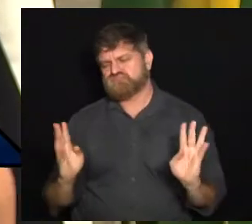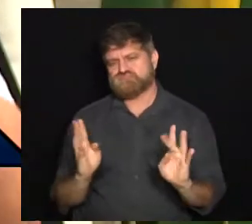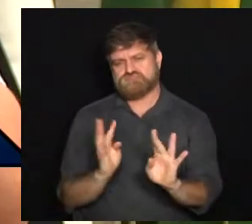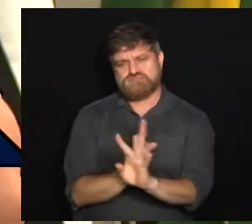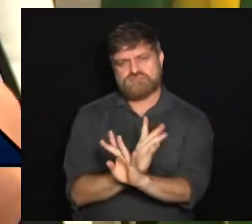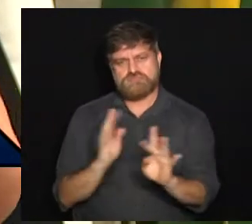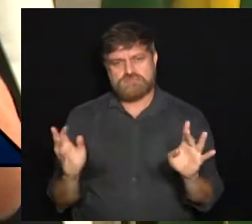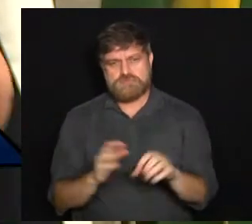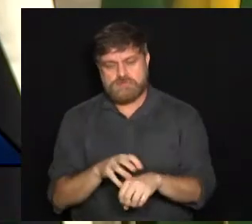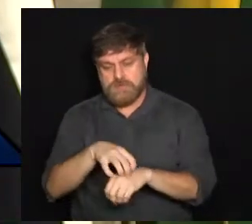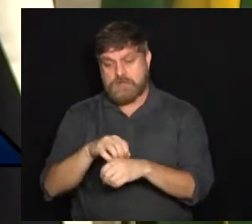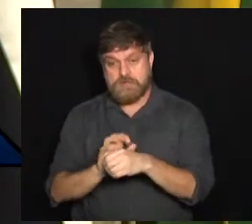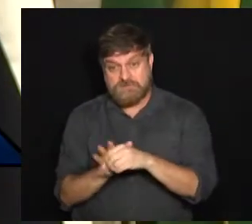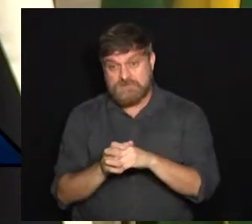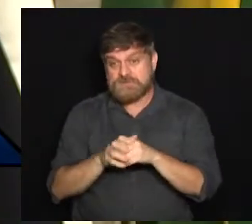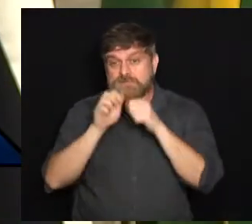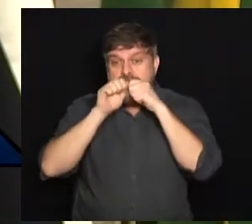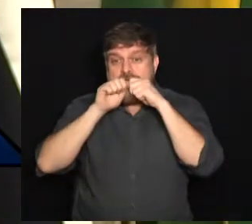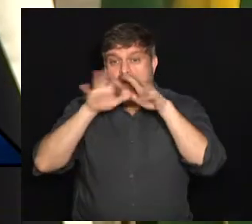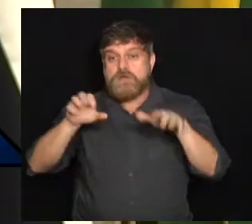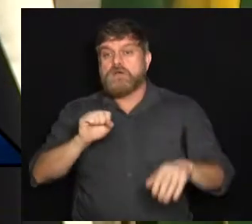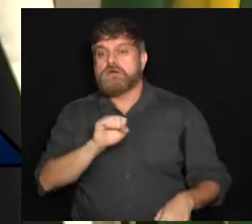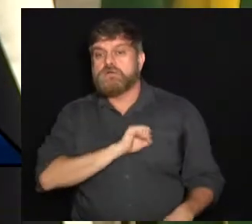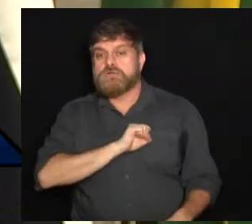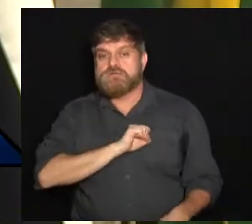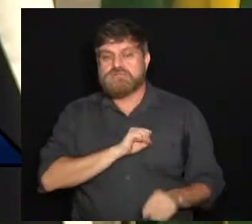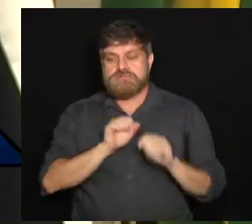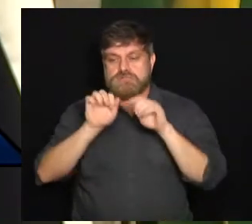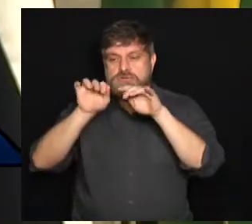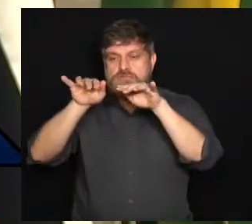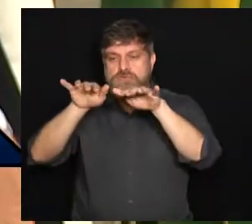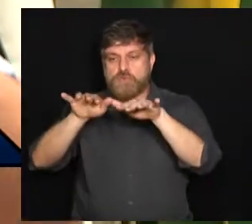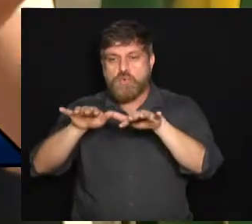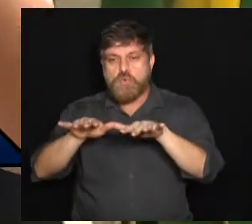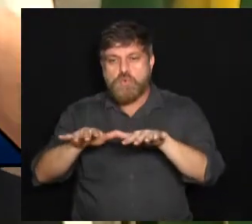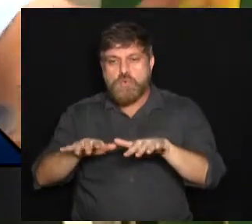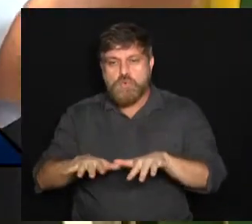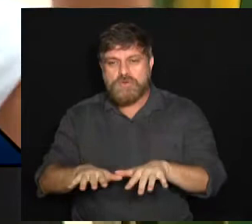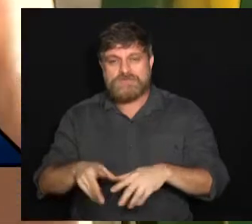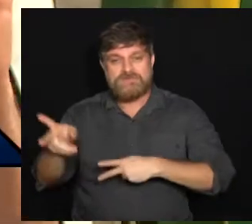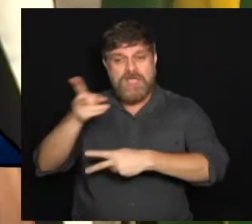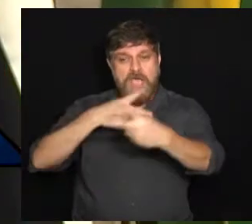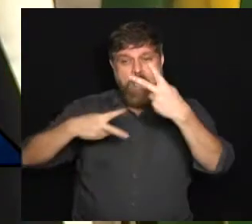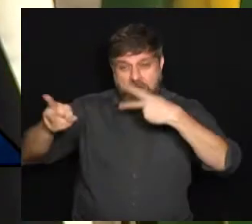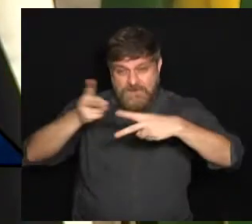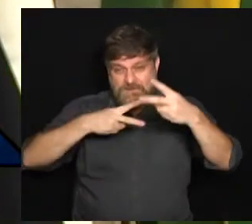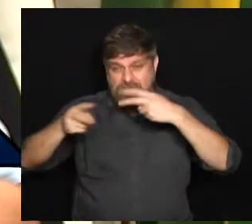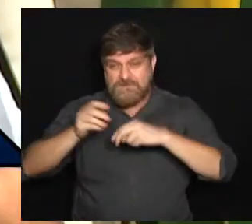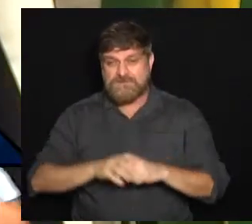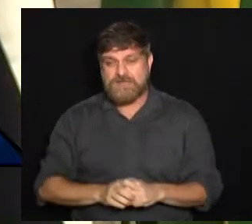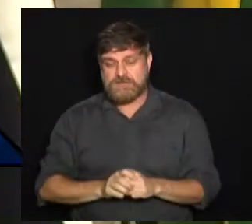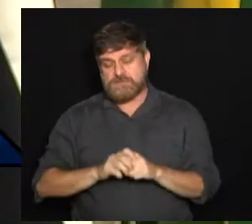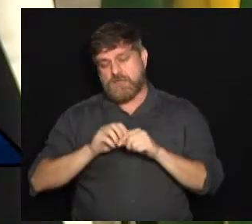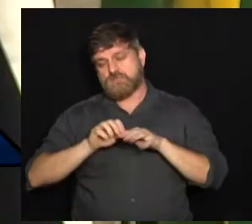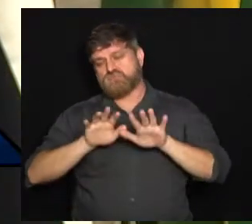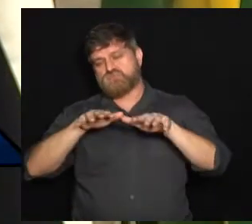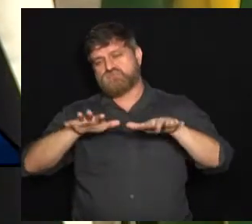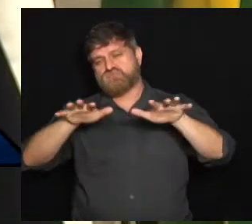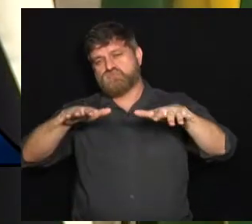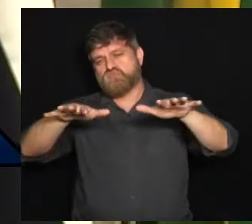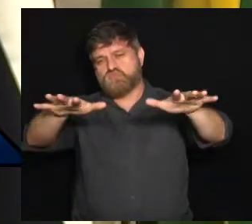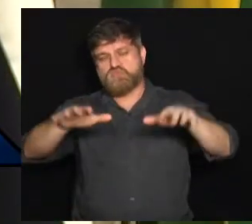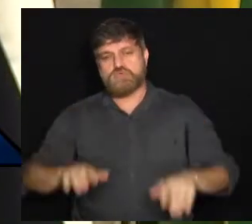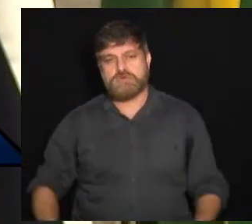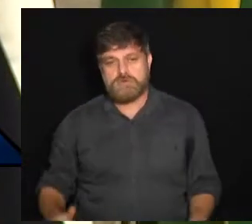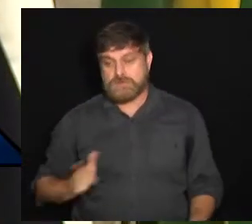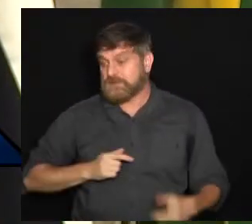vírus, você tosse, ele fica ali 1 metro e depois ele assenta no chão. Se tiver um vento, então ele vai embora rapidamente. Então, nos espaços abertos